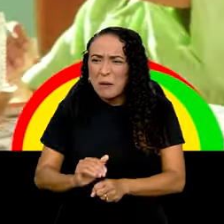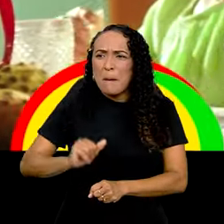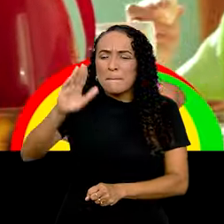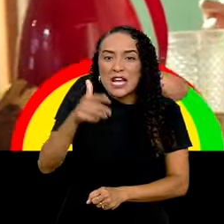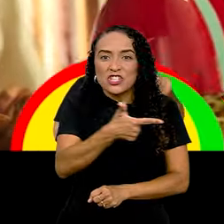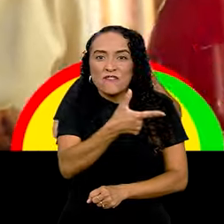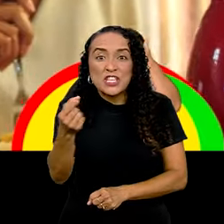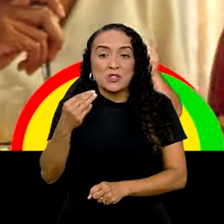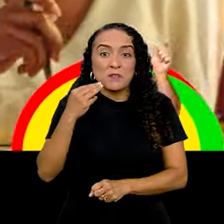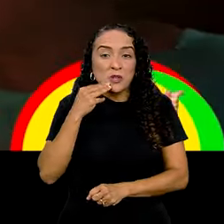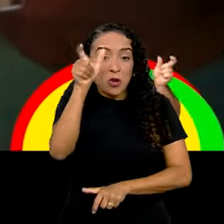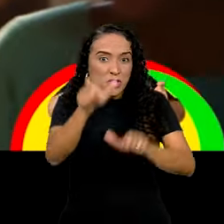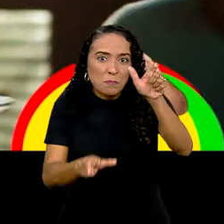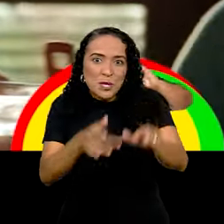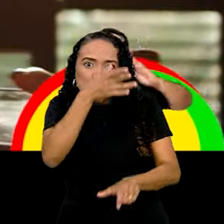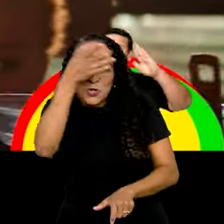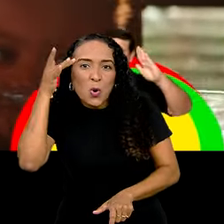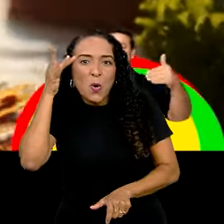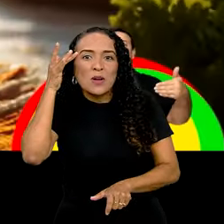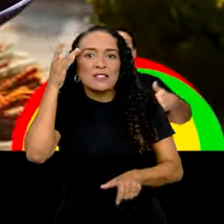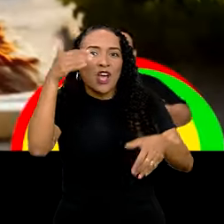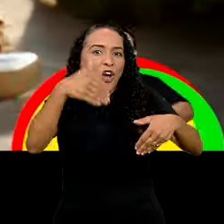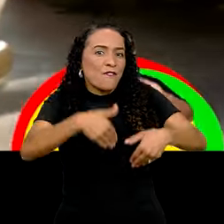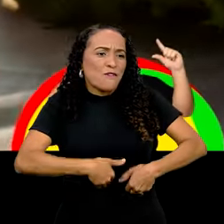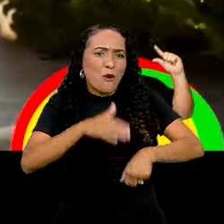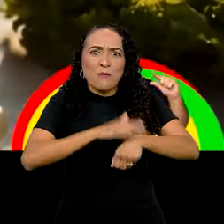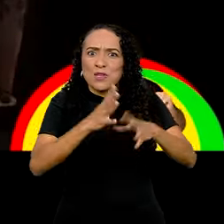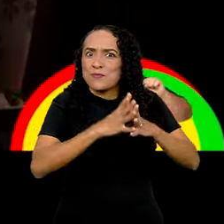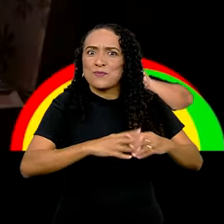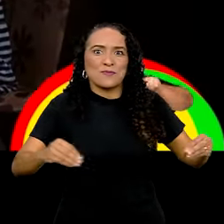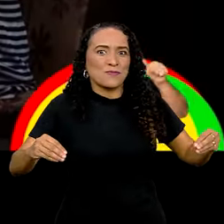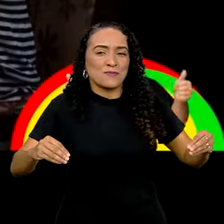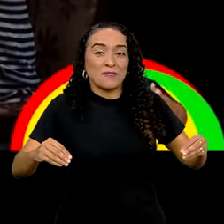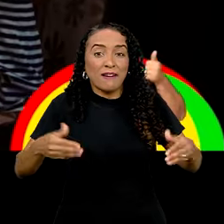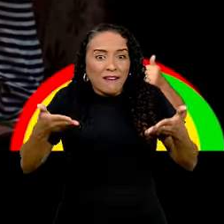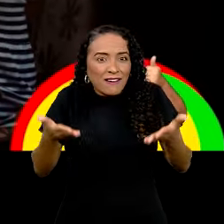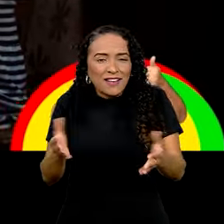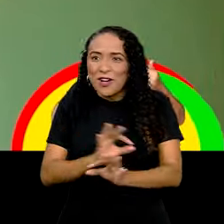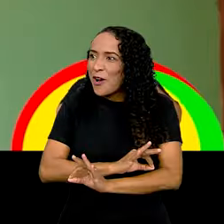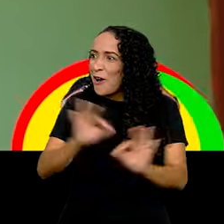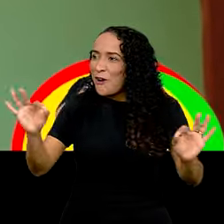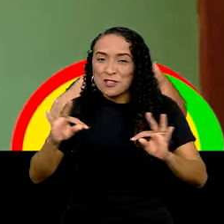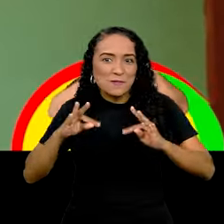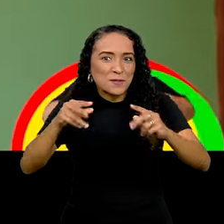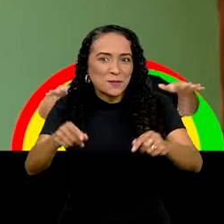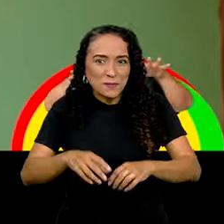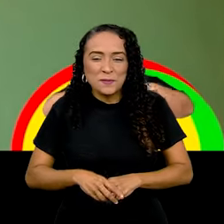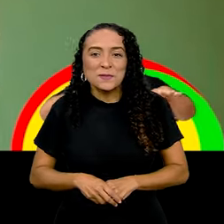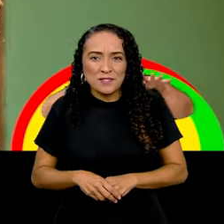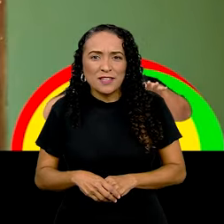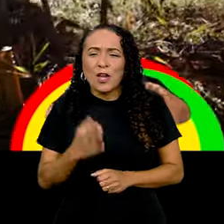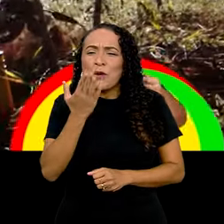ano mais de 20 milhões de pessoas deixaram a situação de fome e isso é bom para